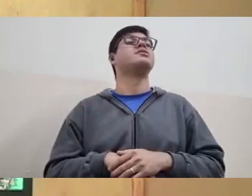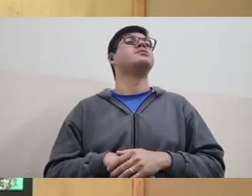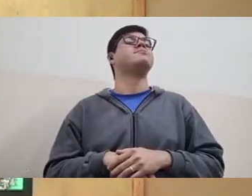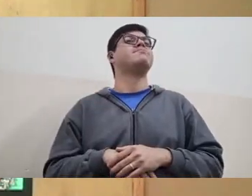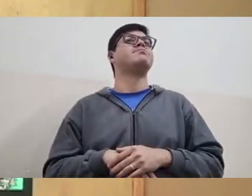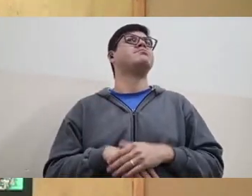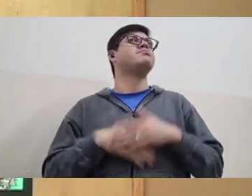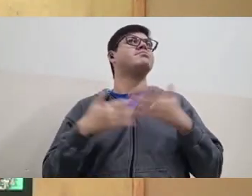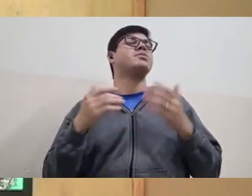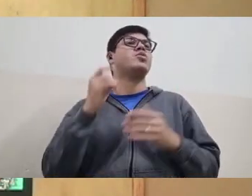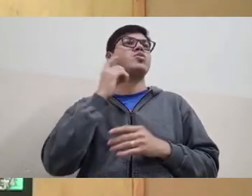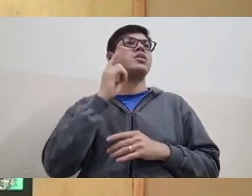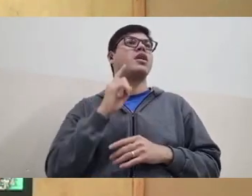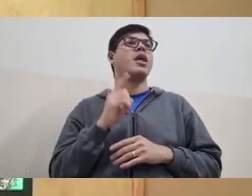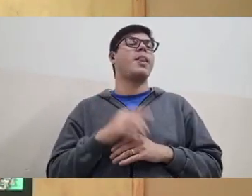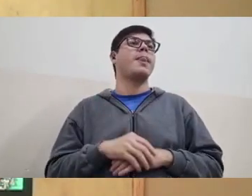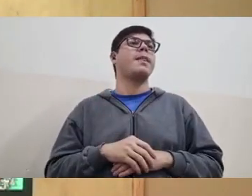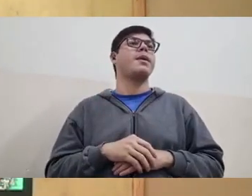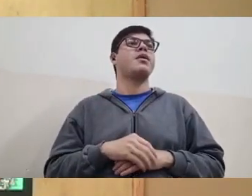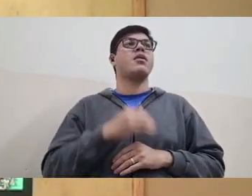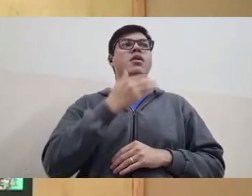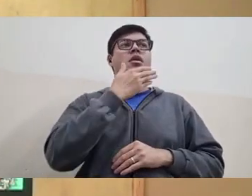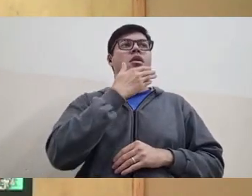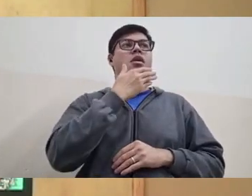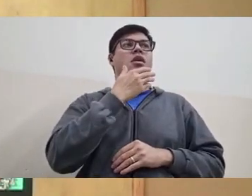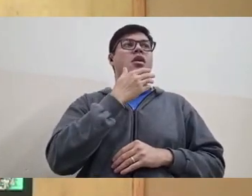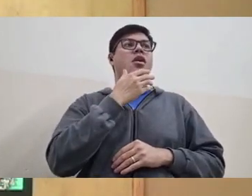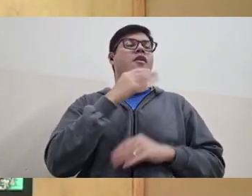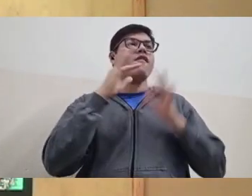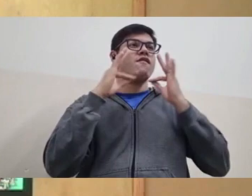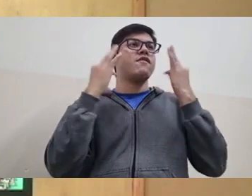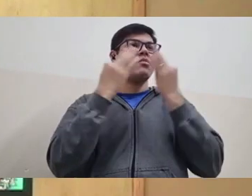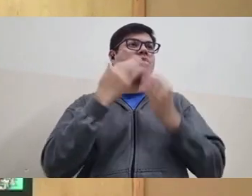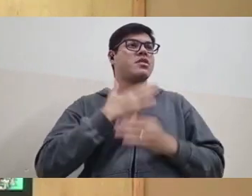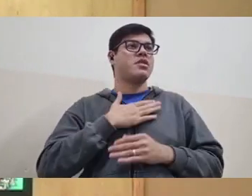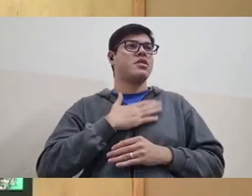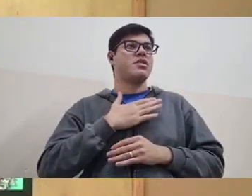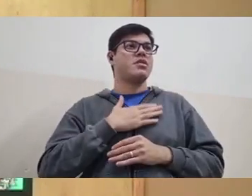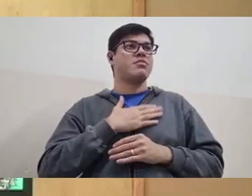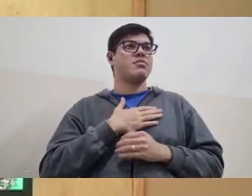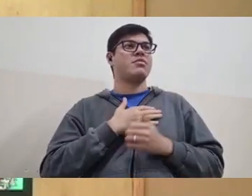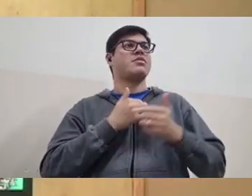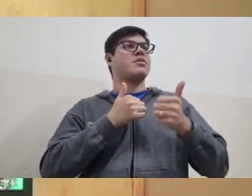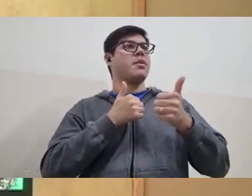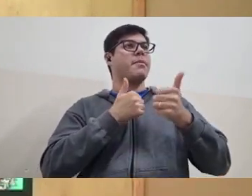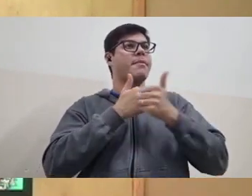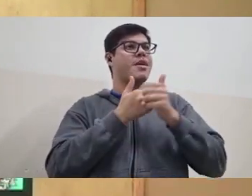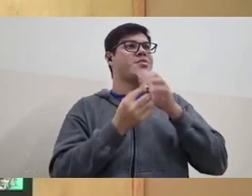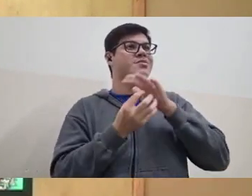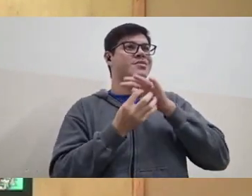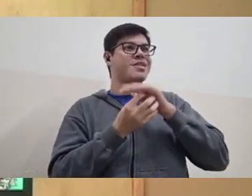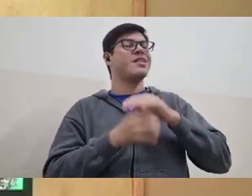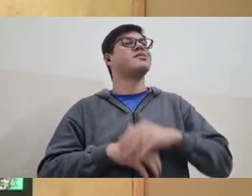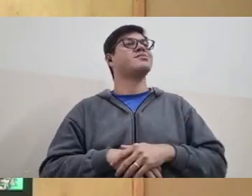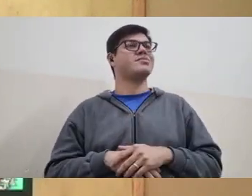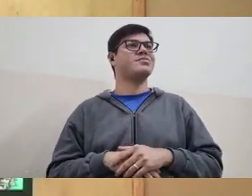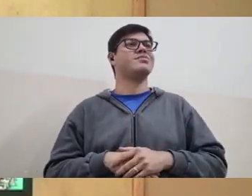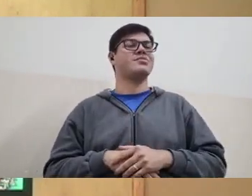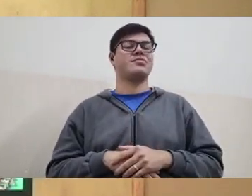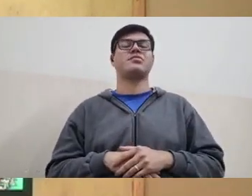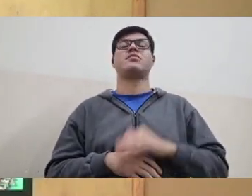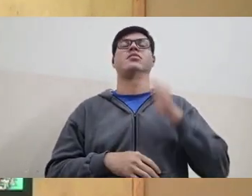do Universitário. Meus pais moram aqui no 8 de abril, pertinho daqui. Então tá certo. Lá tinha bastante Bergamin, Nova Araras,